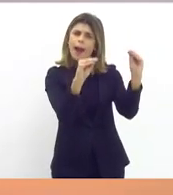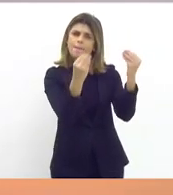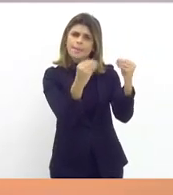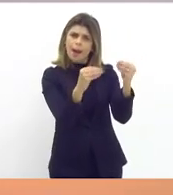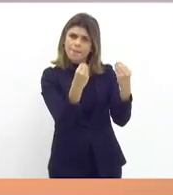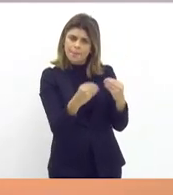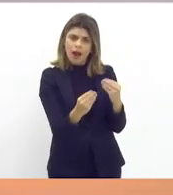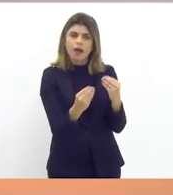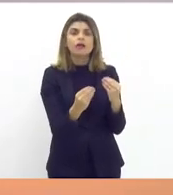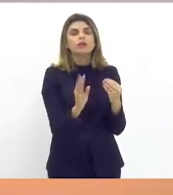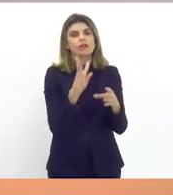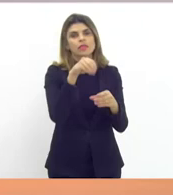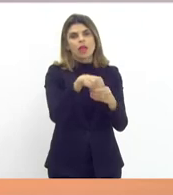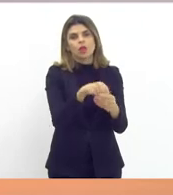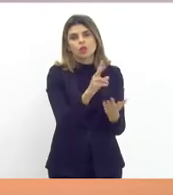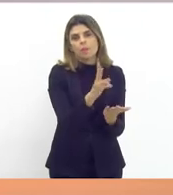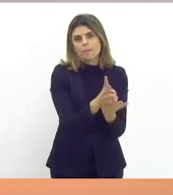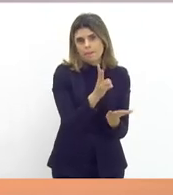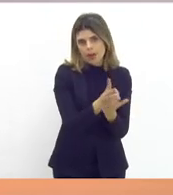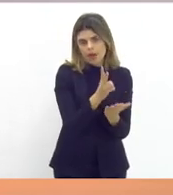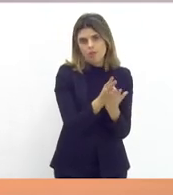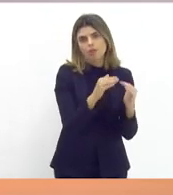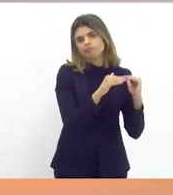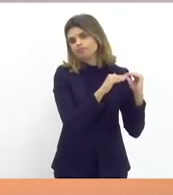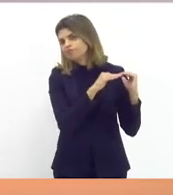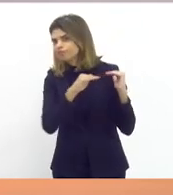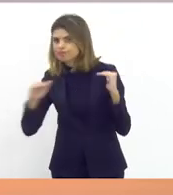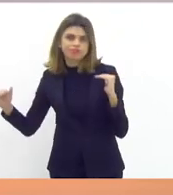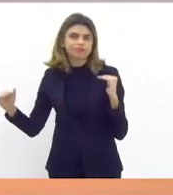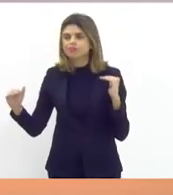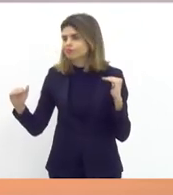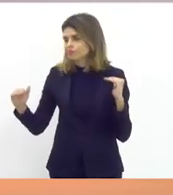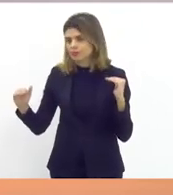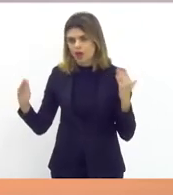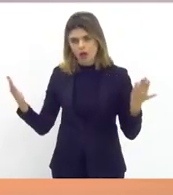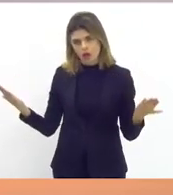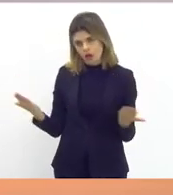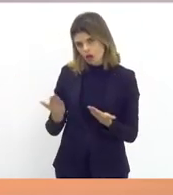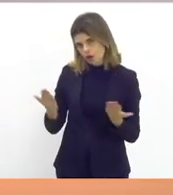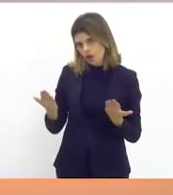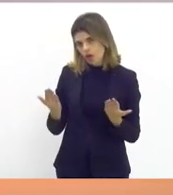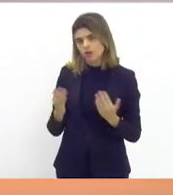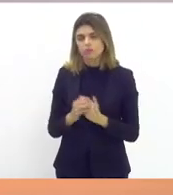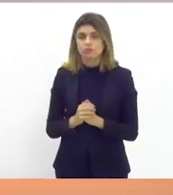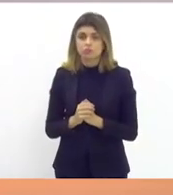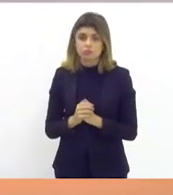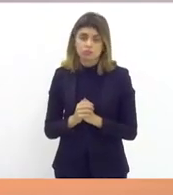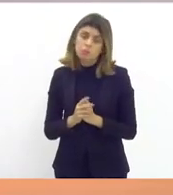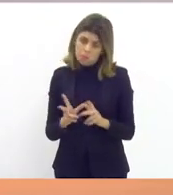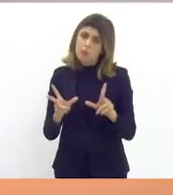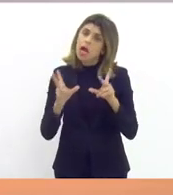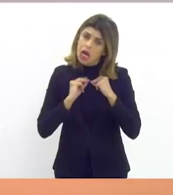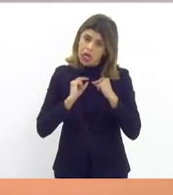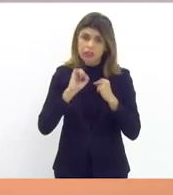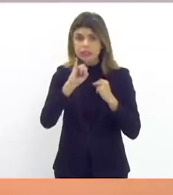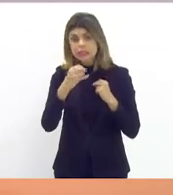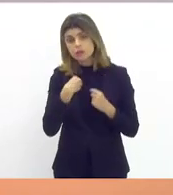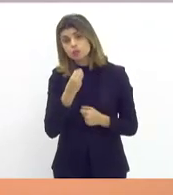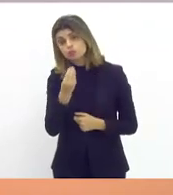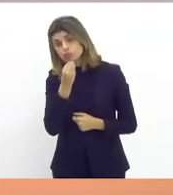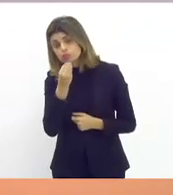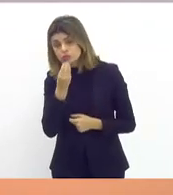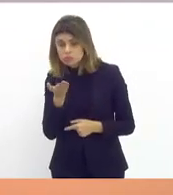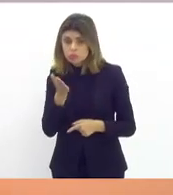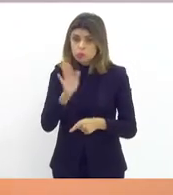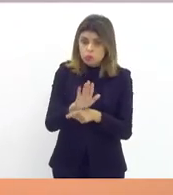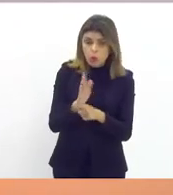sendo tratada dentro da vai ser mantido dentro da reforma tributária. Eu acho que é um tema que merece, se puder ajudar via